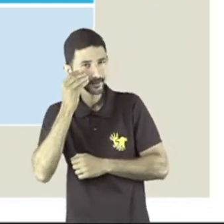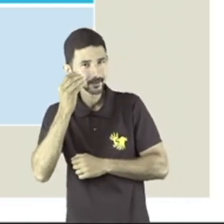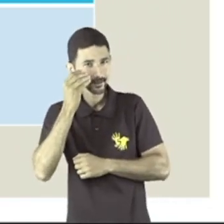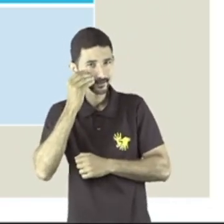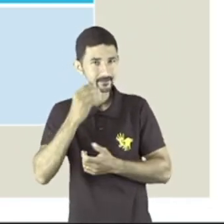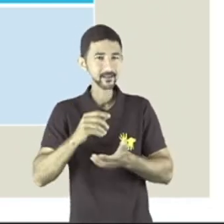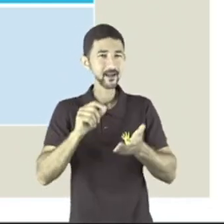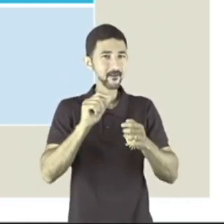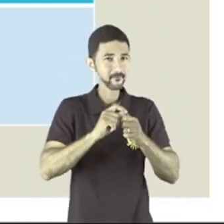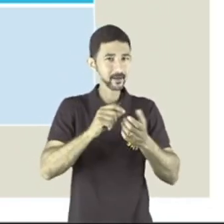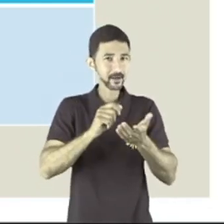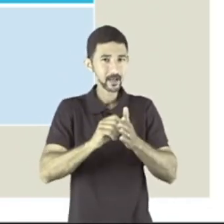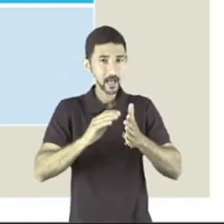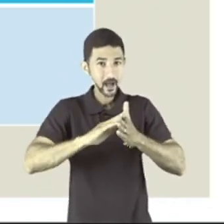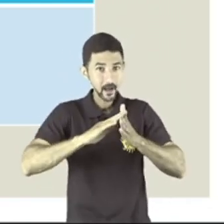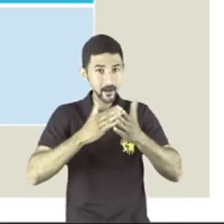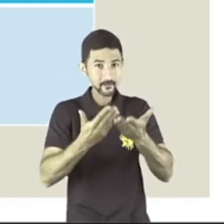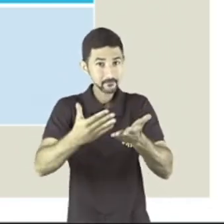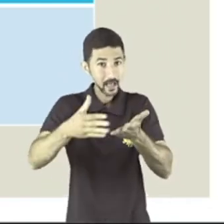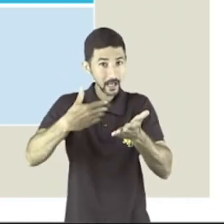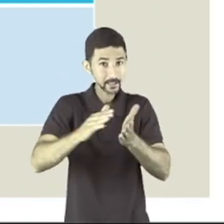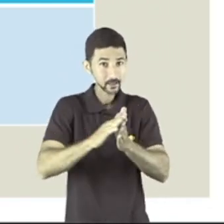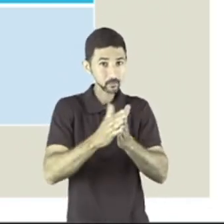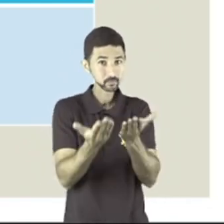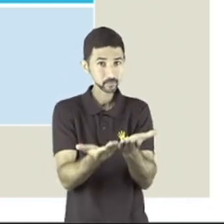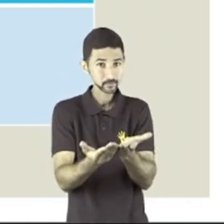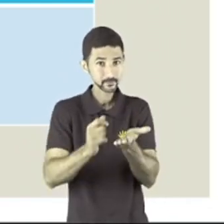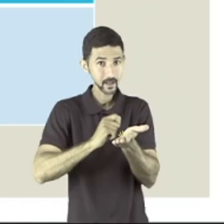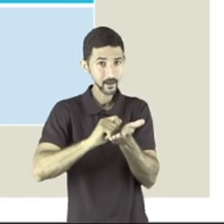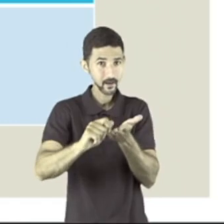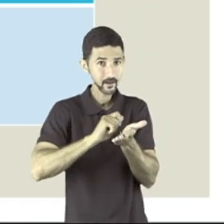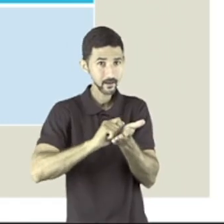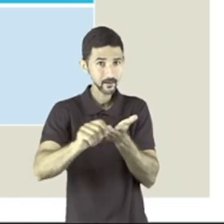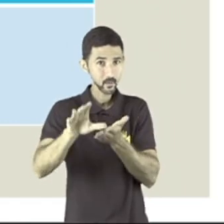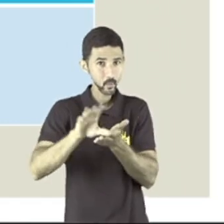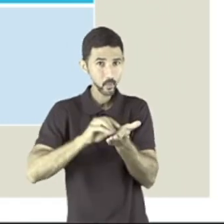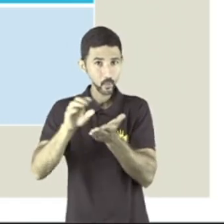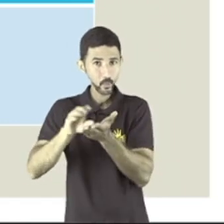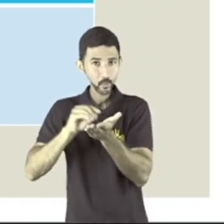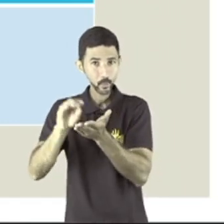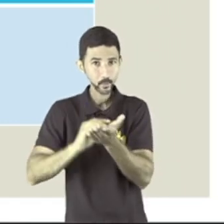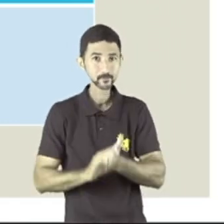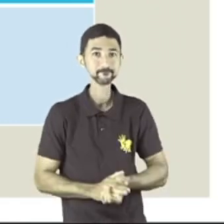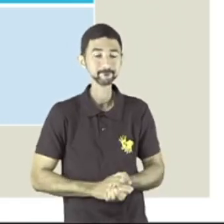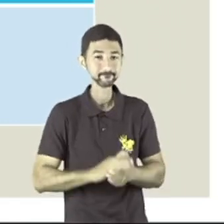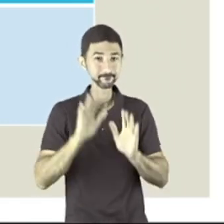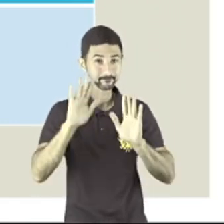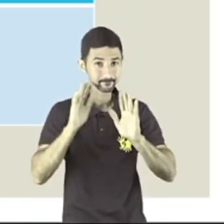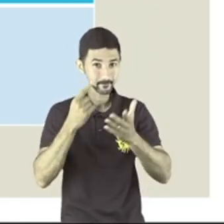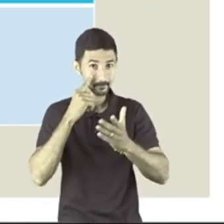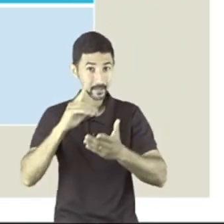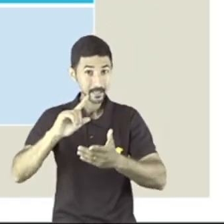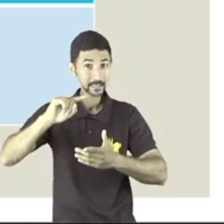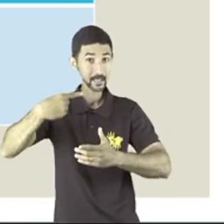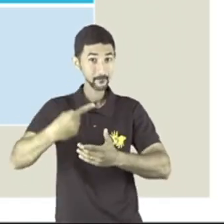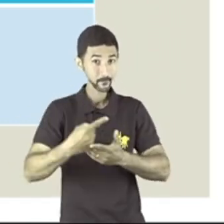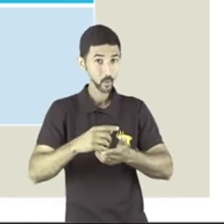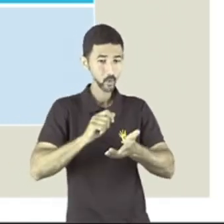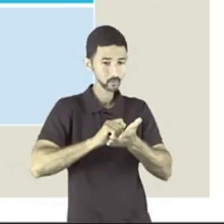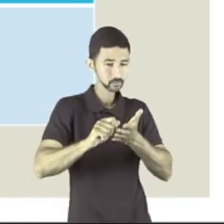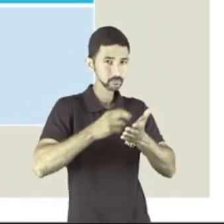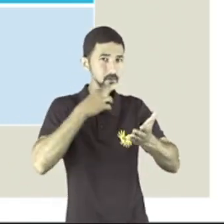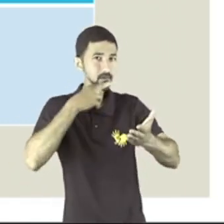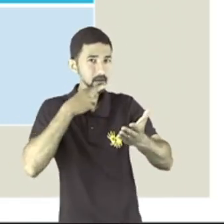ser feito, vão abrir o caderno, anotar tudinho. E detalhe, crianças, depois que tiverem